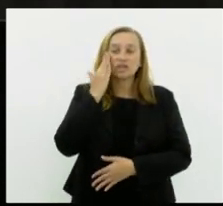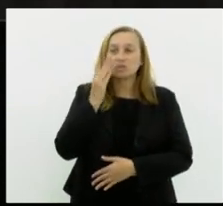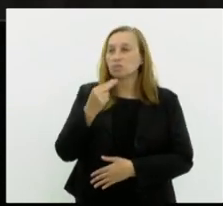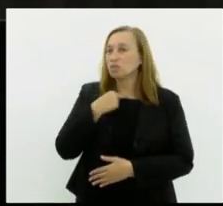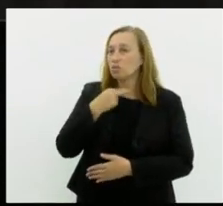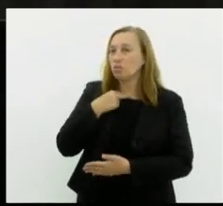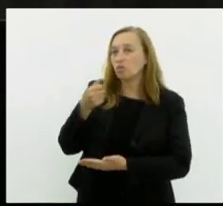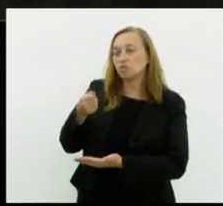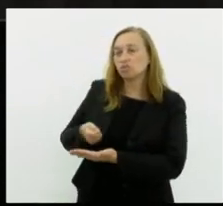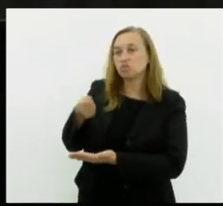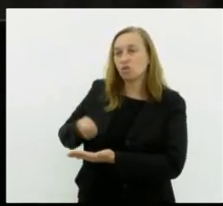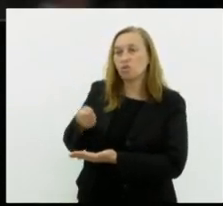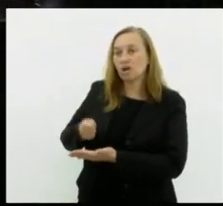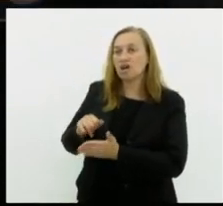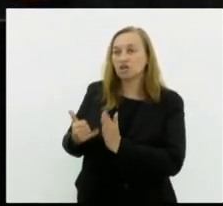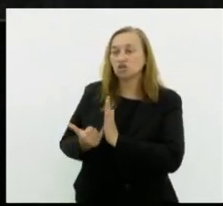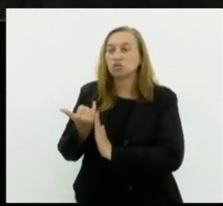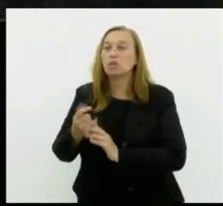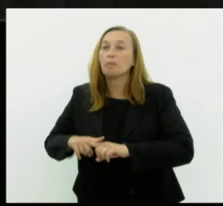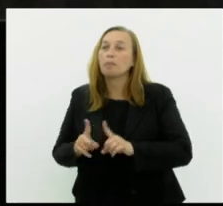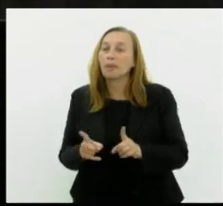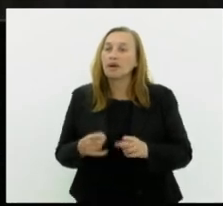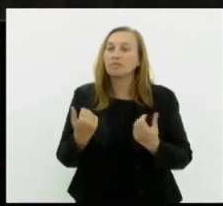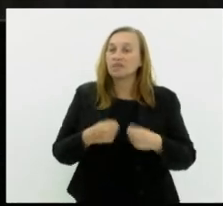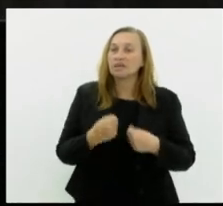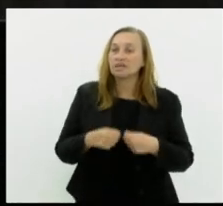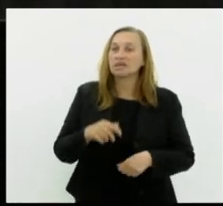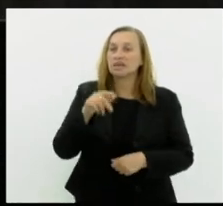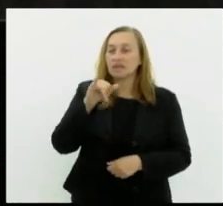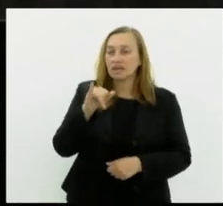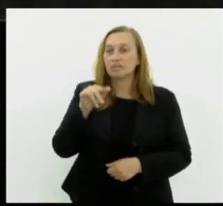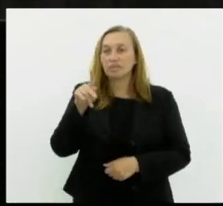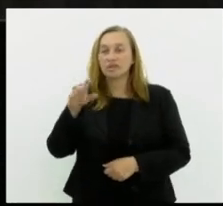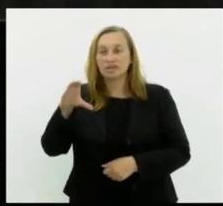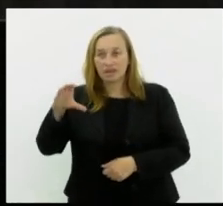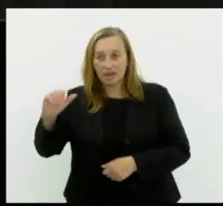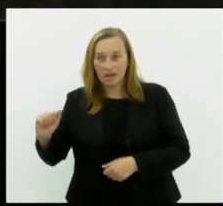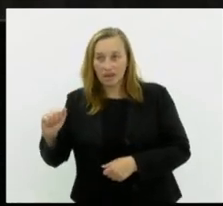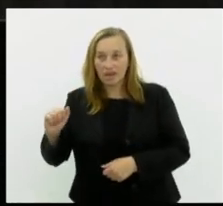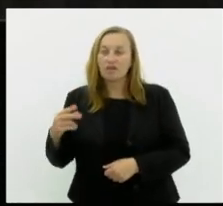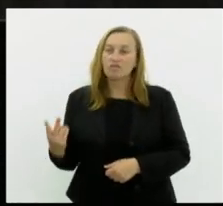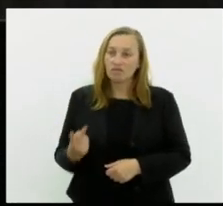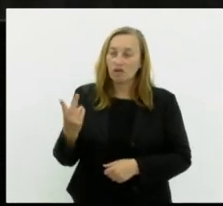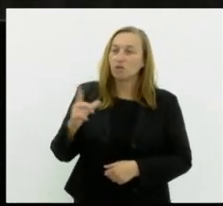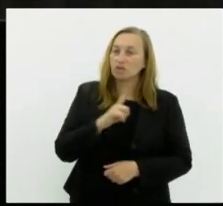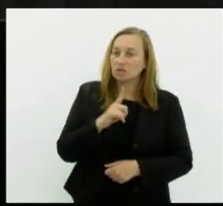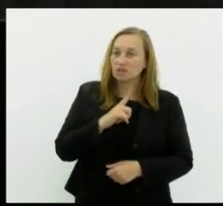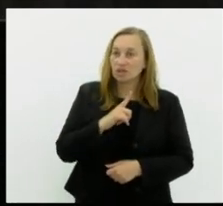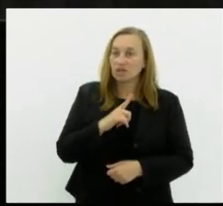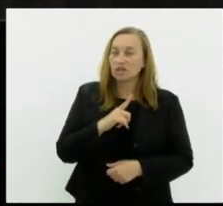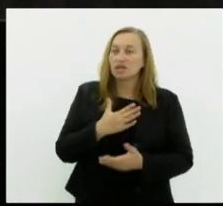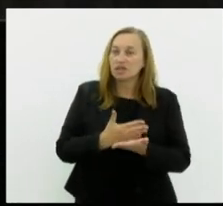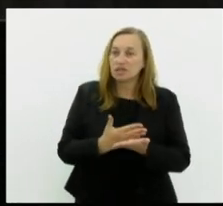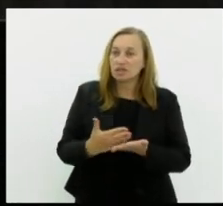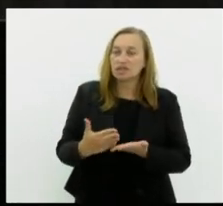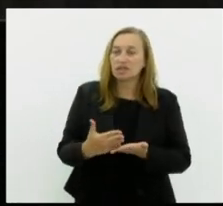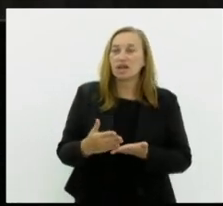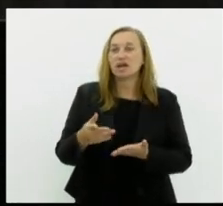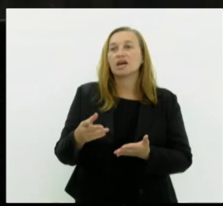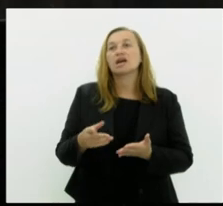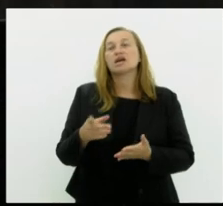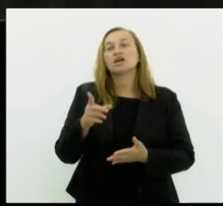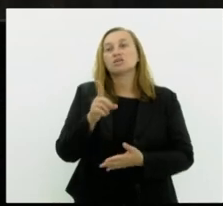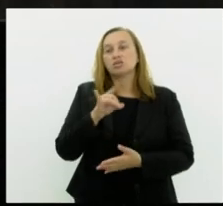juro, mas tem que fazer o IPCA valer a partir desta data que eu estou me